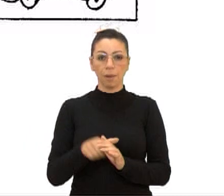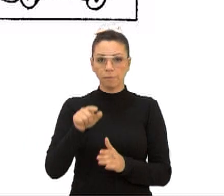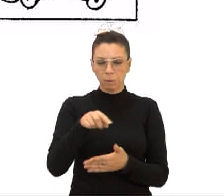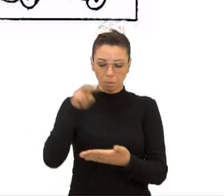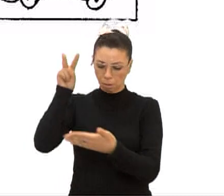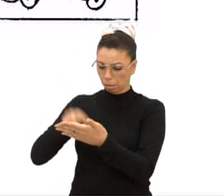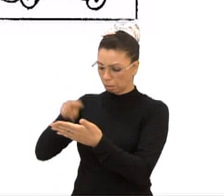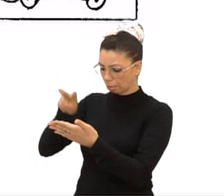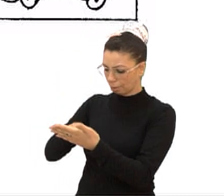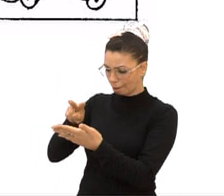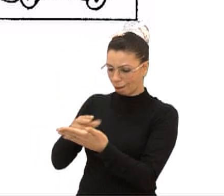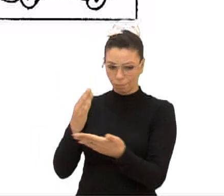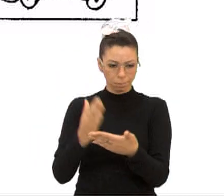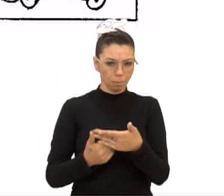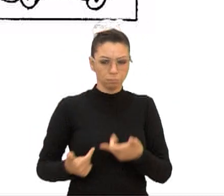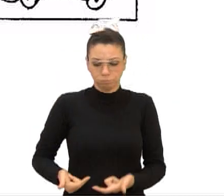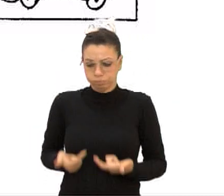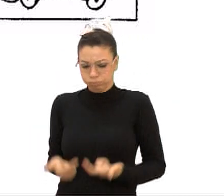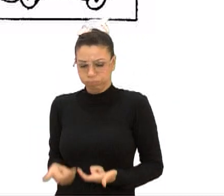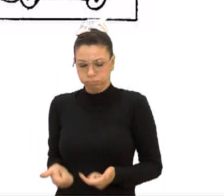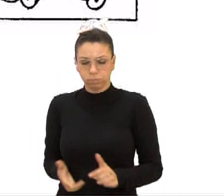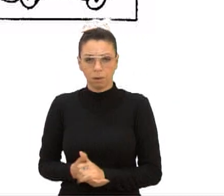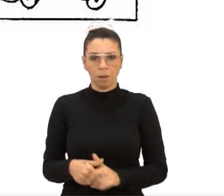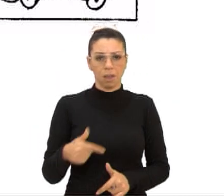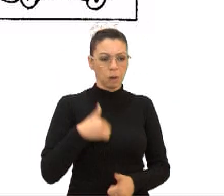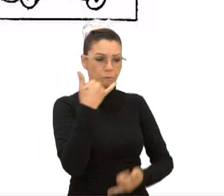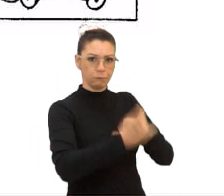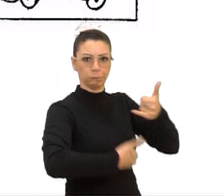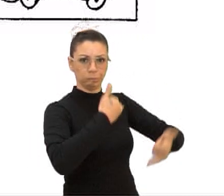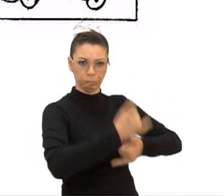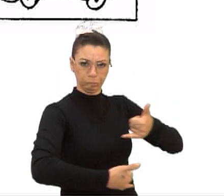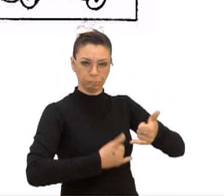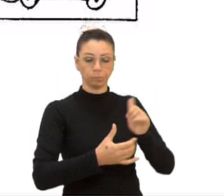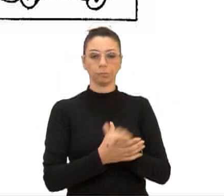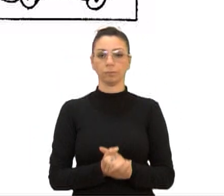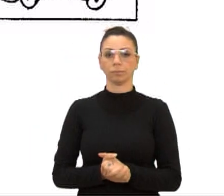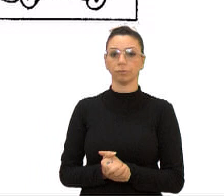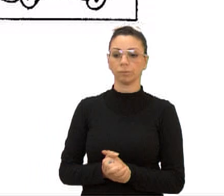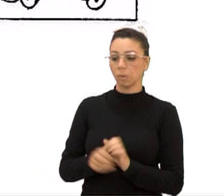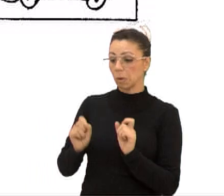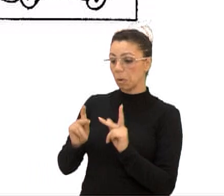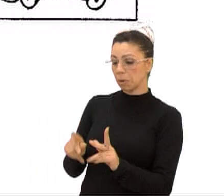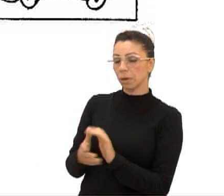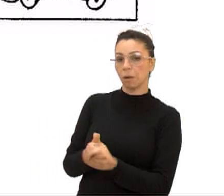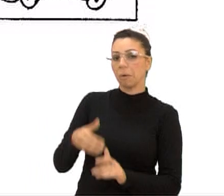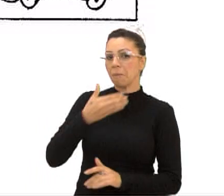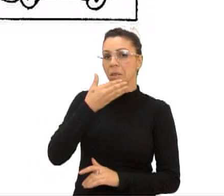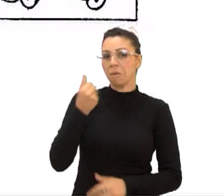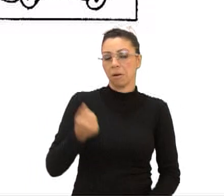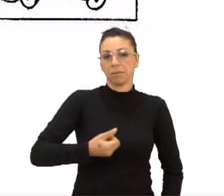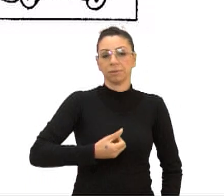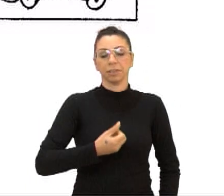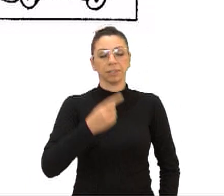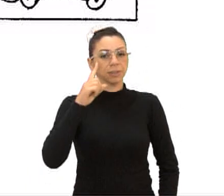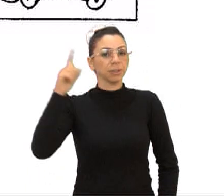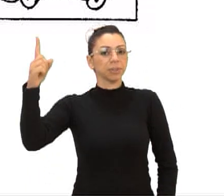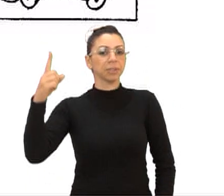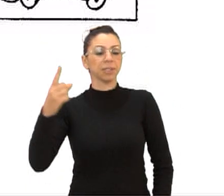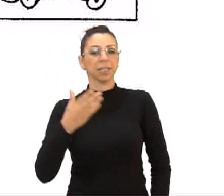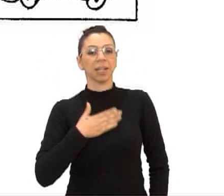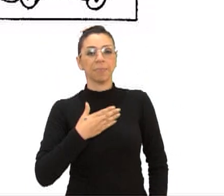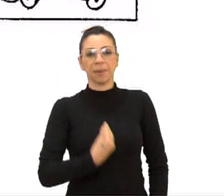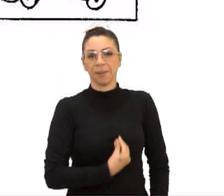livro chato, eu vou fazer algo divertido, certo? Estarei tendo os melhores dias da minha vida, enquanto você